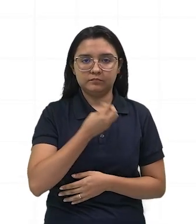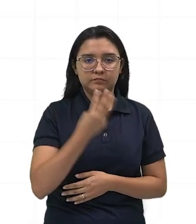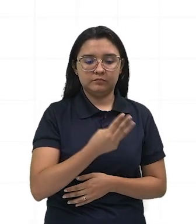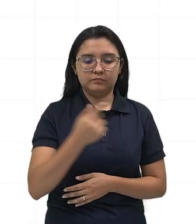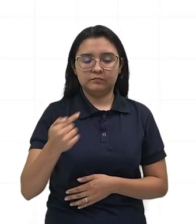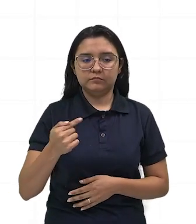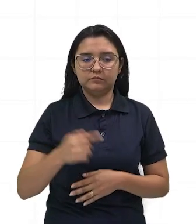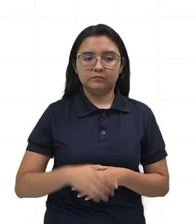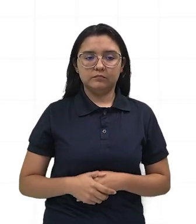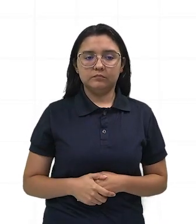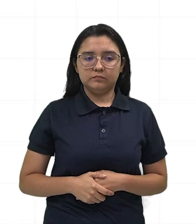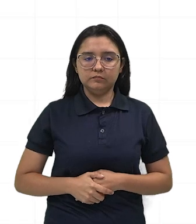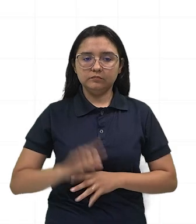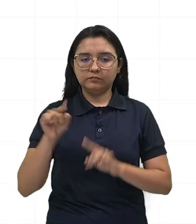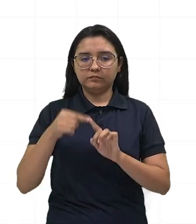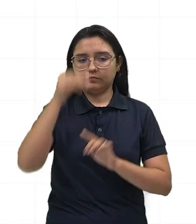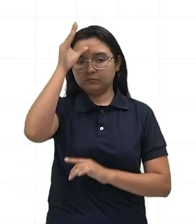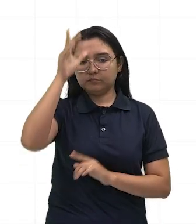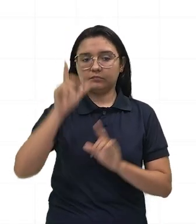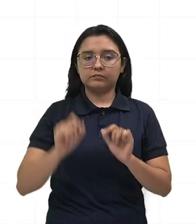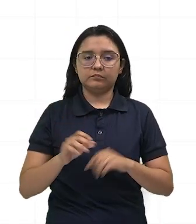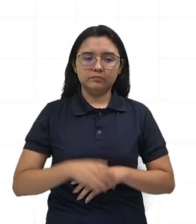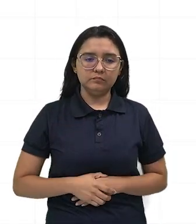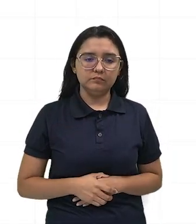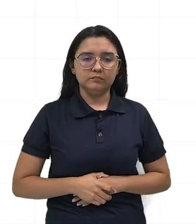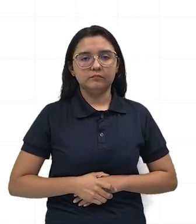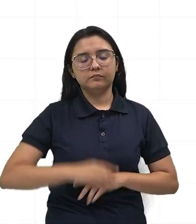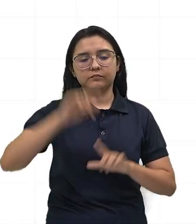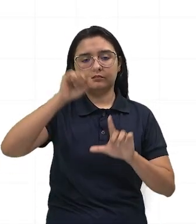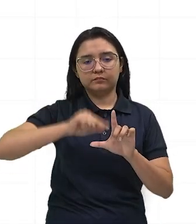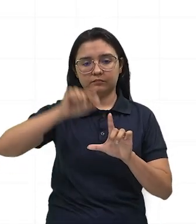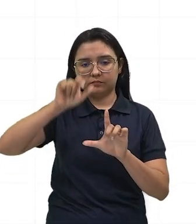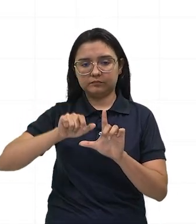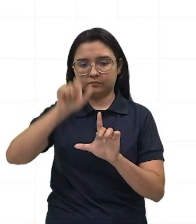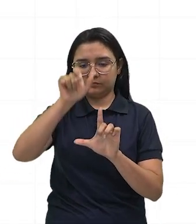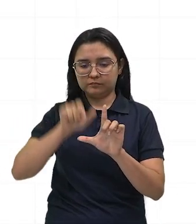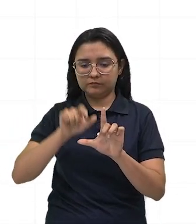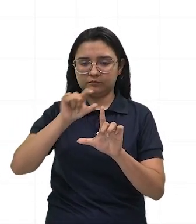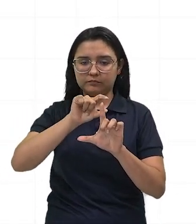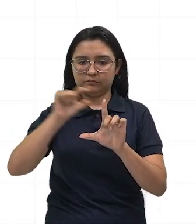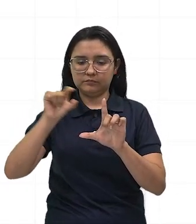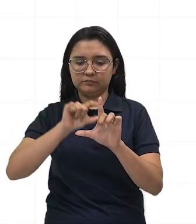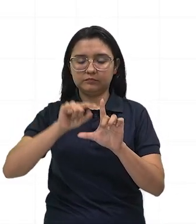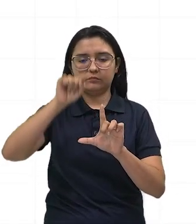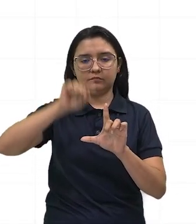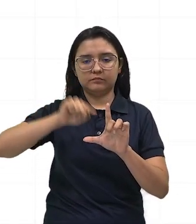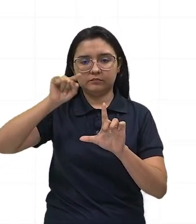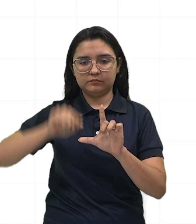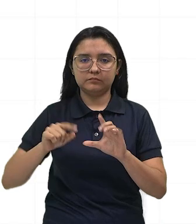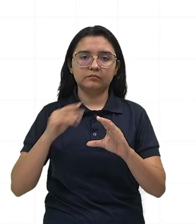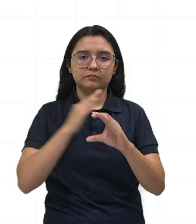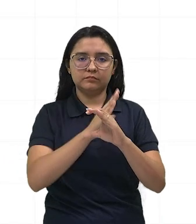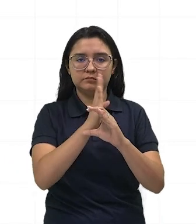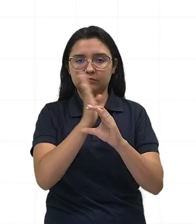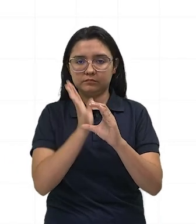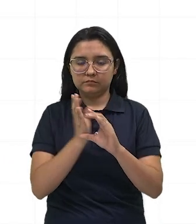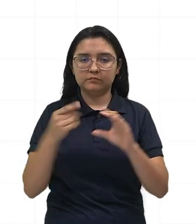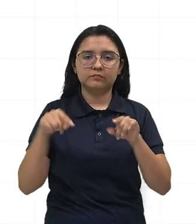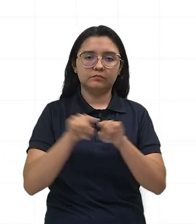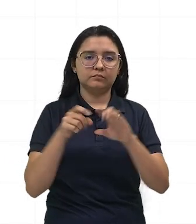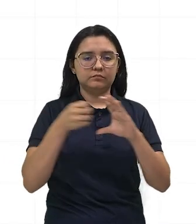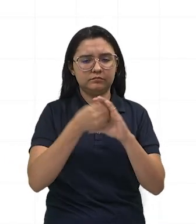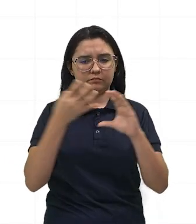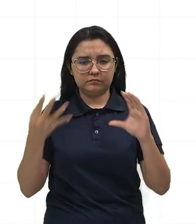37, objeto de conhecimento, gráfico de barras, colunas, linhas ou setores, e seus elementos